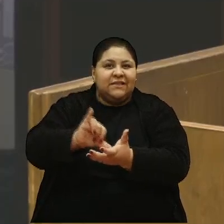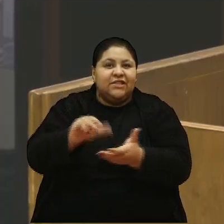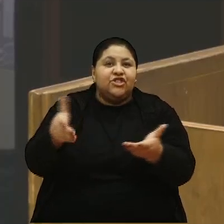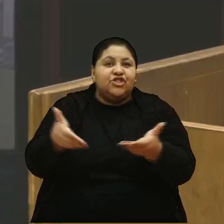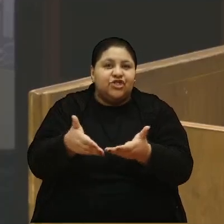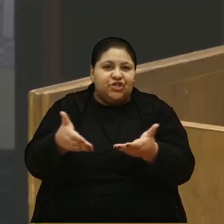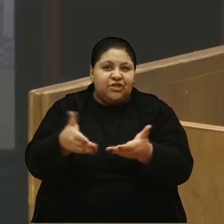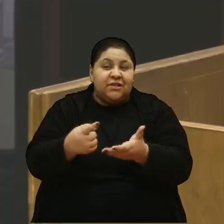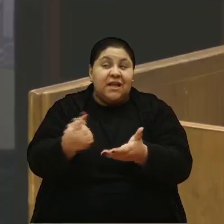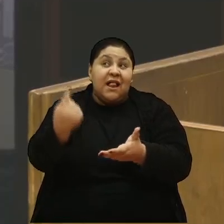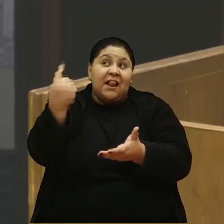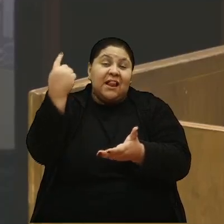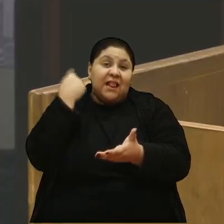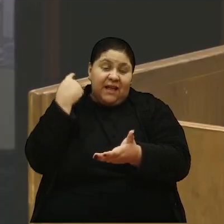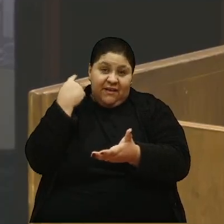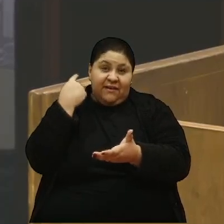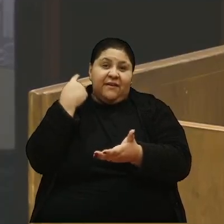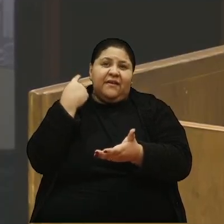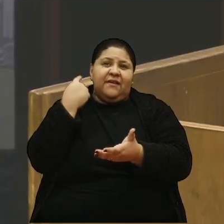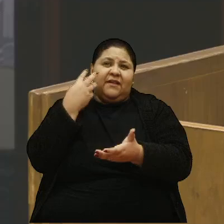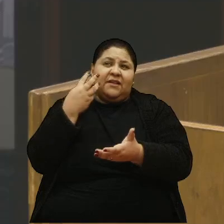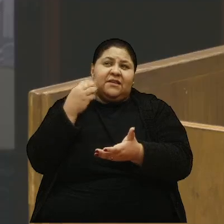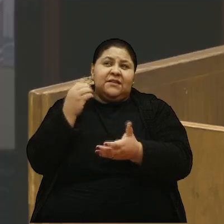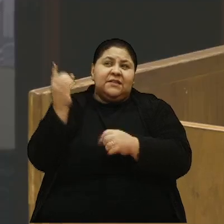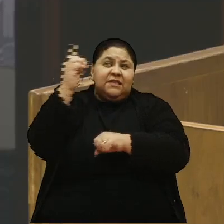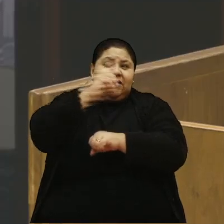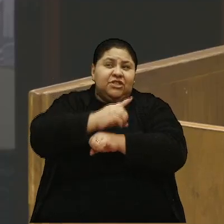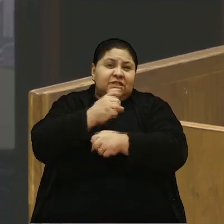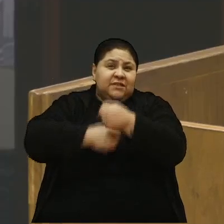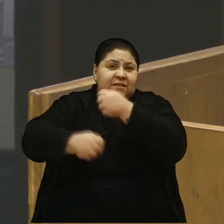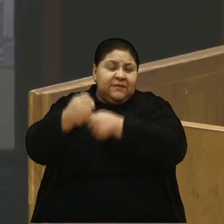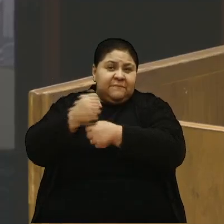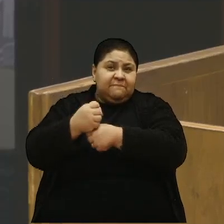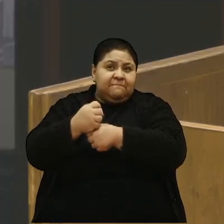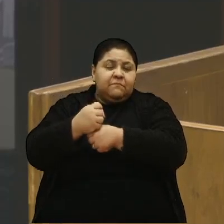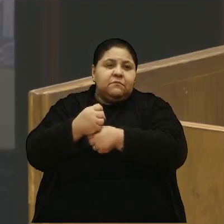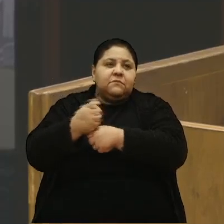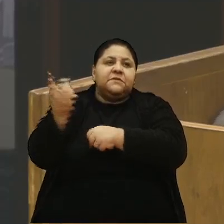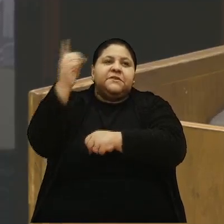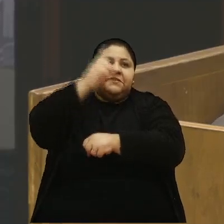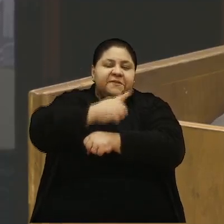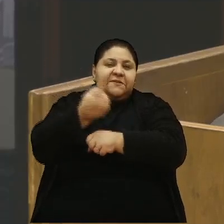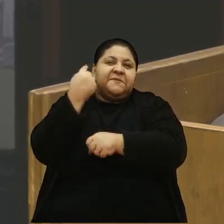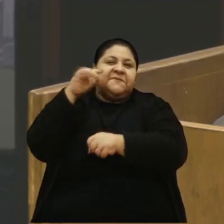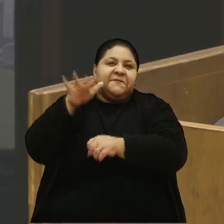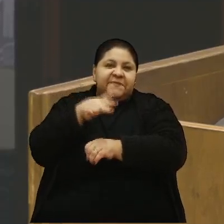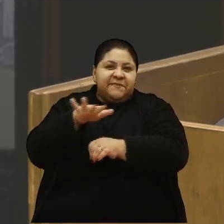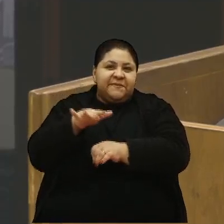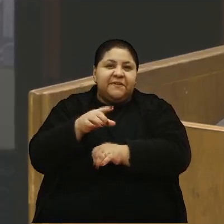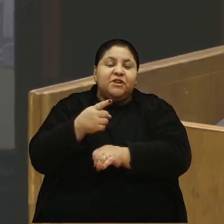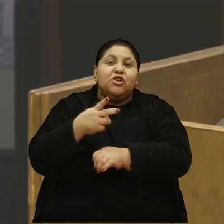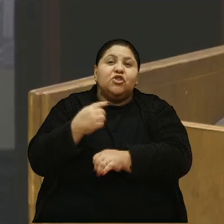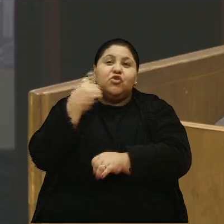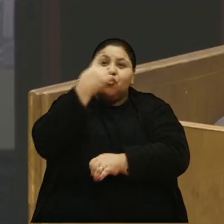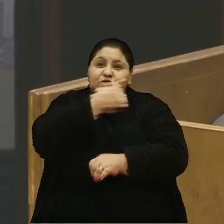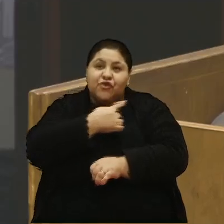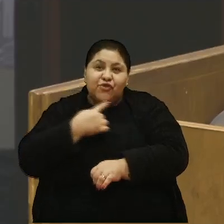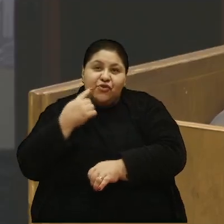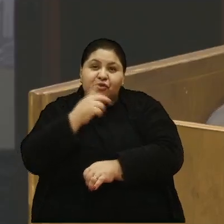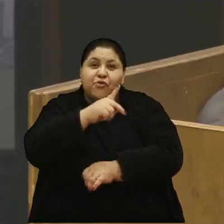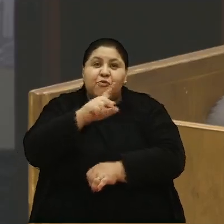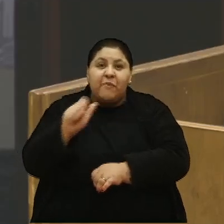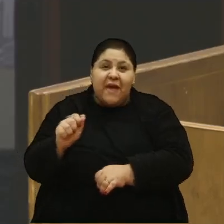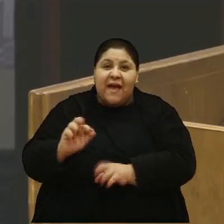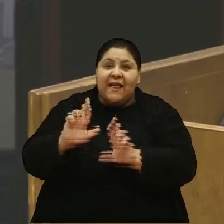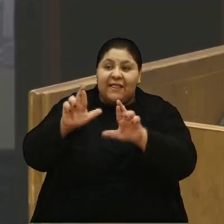Já lá atrás, questão de uns 30 dias atrás, também passei 12 horas lá no pronto atendimento da Zona